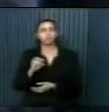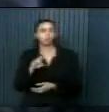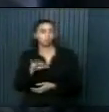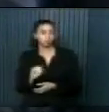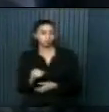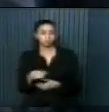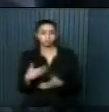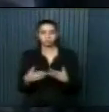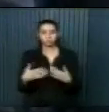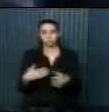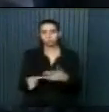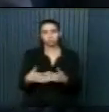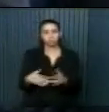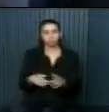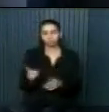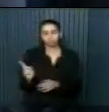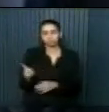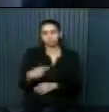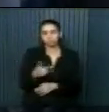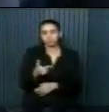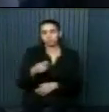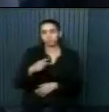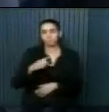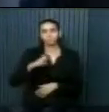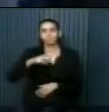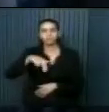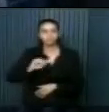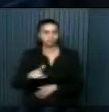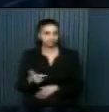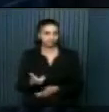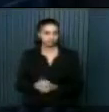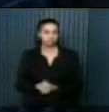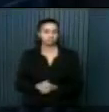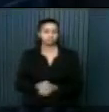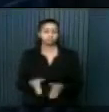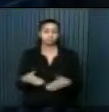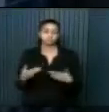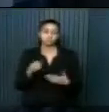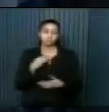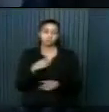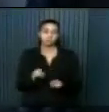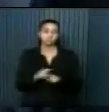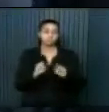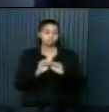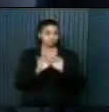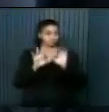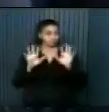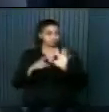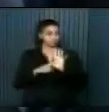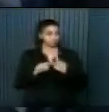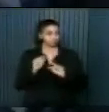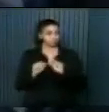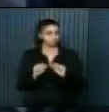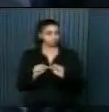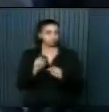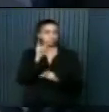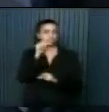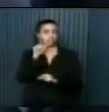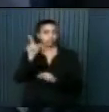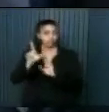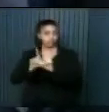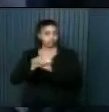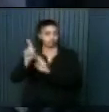é de qualquer penalidade, caso isso aconteça. Inclusive, vale aqui esclarecer e ressaltar que a lei do Estado de Sergipe foi